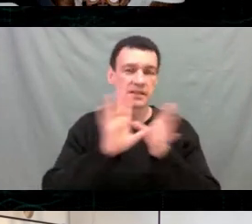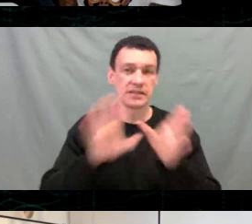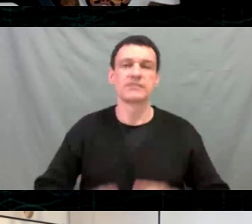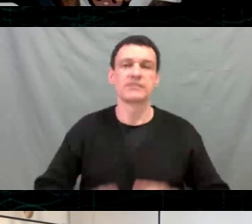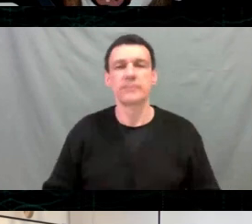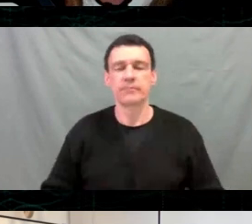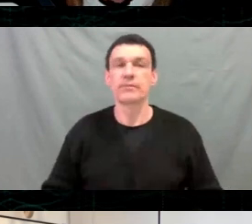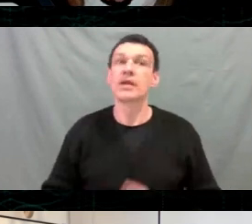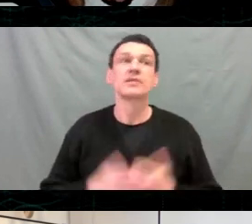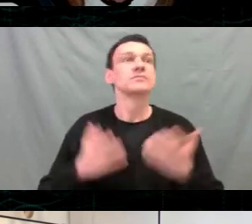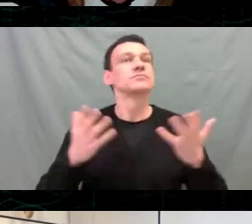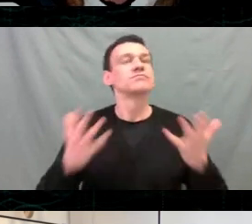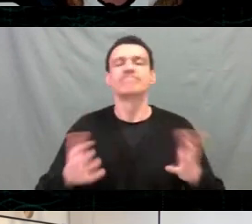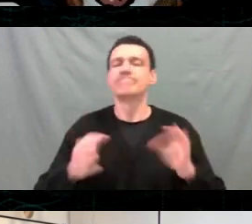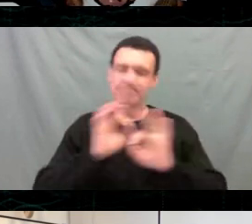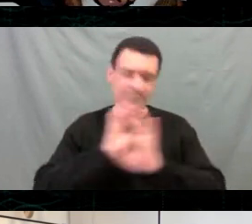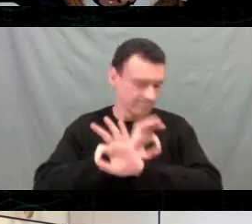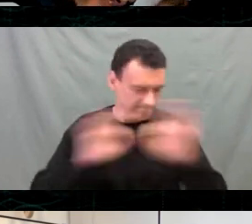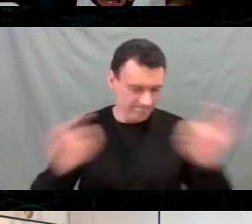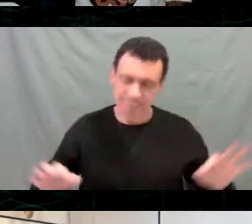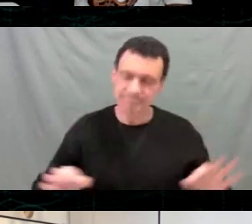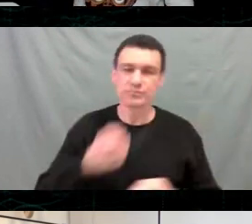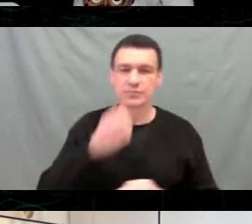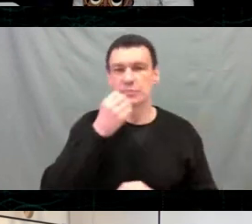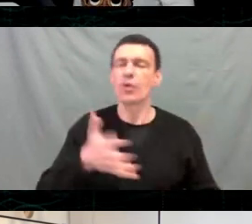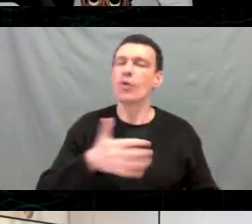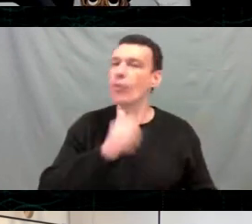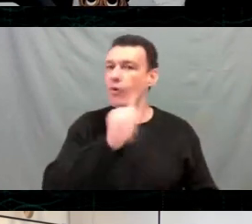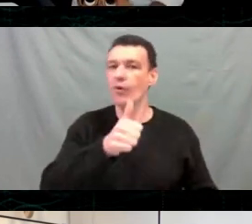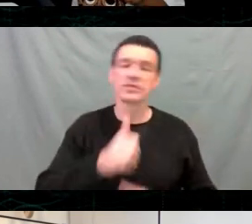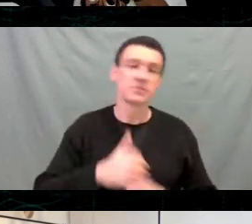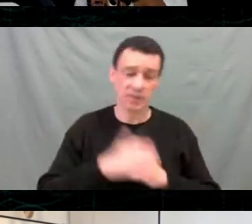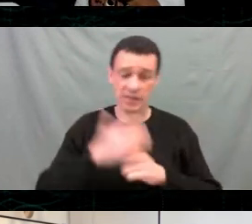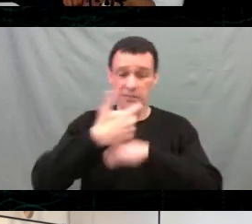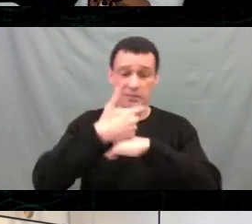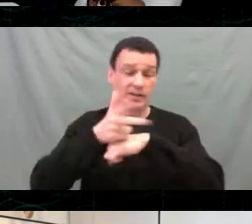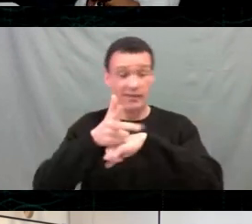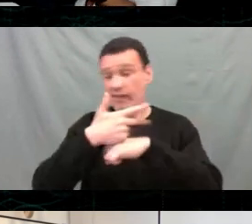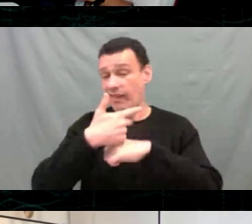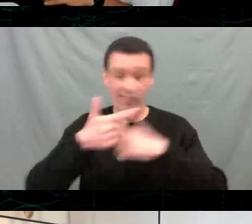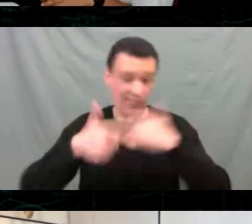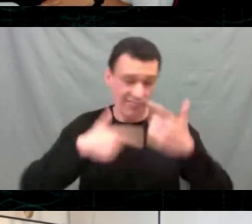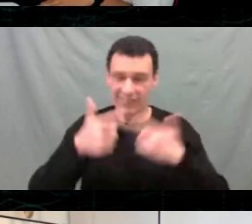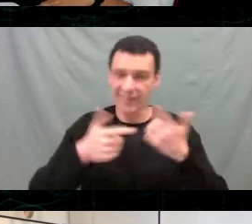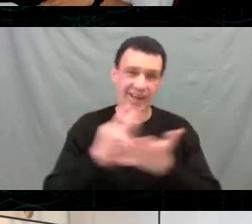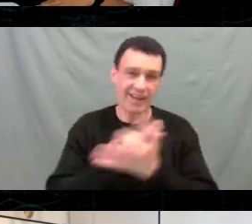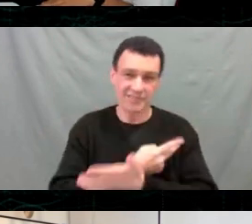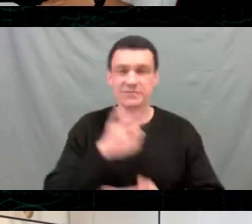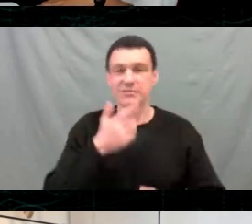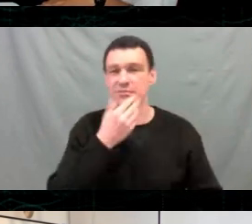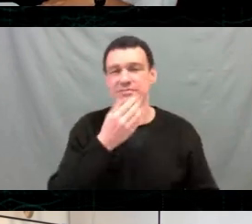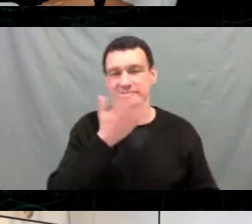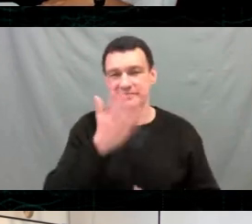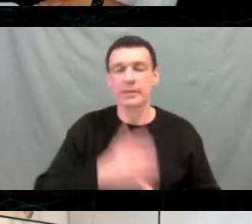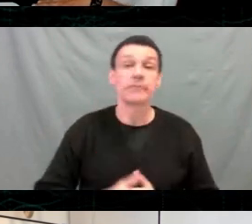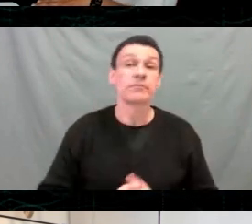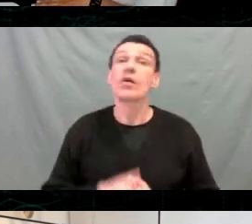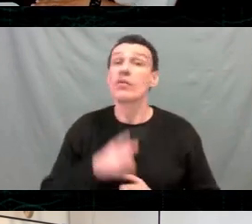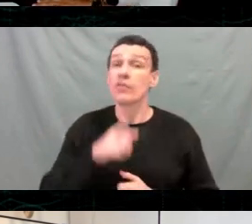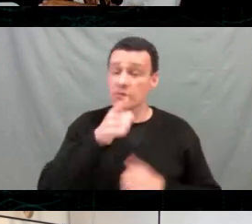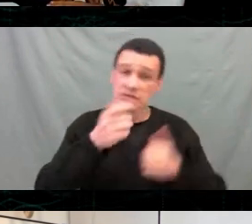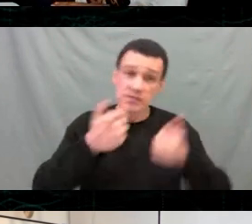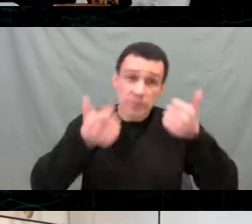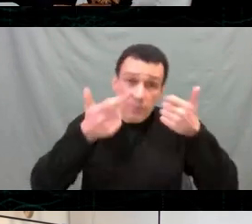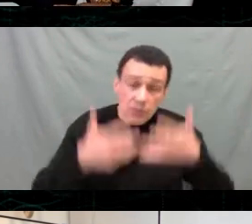céu. Sensacional, seu Lucas. Pelo amor de Deus. Você falou uma coisa e eu sou igualzinho a você. Eu